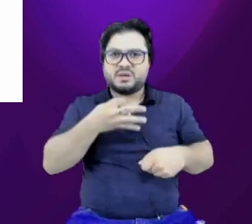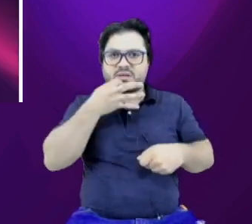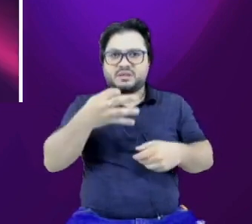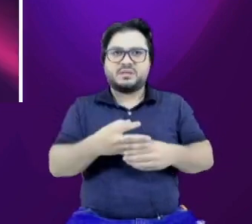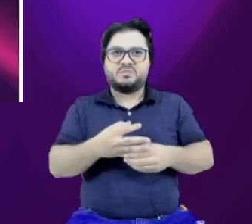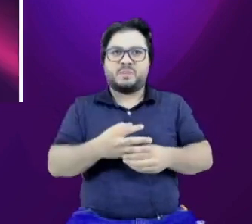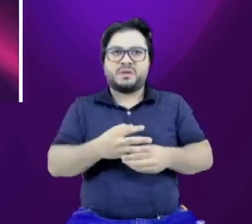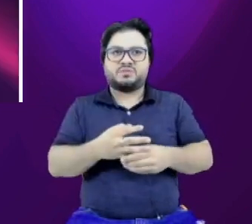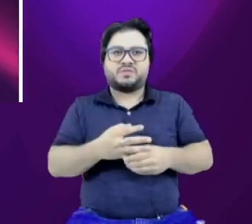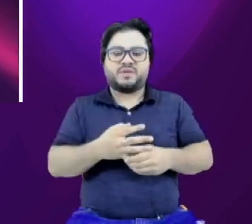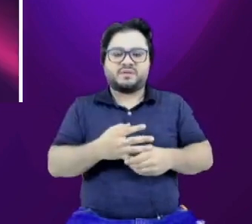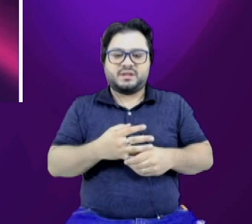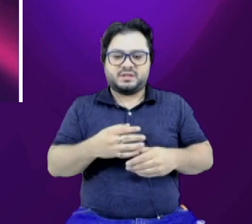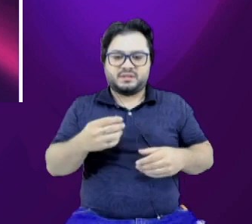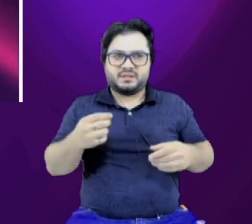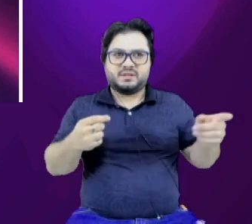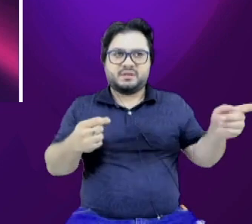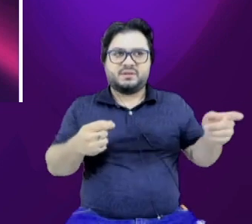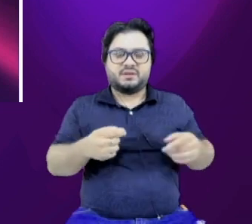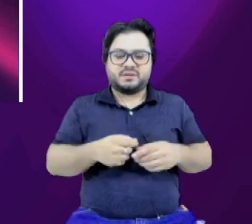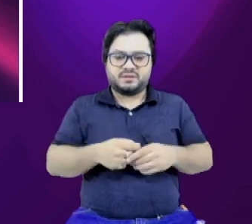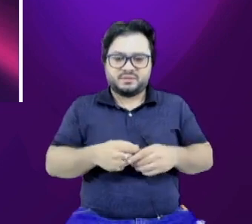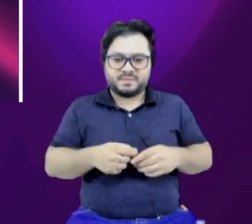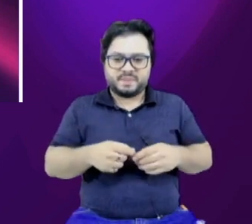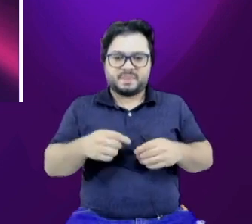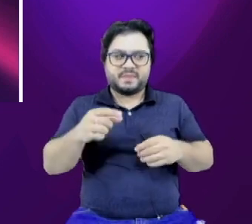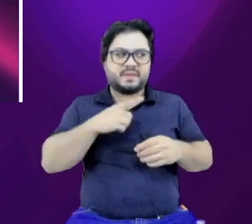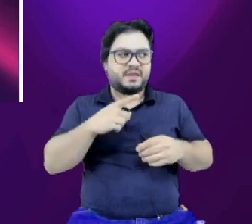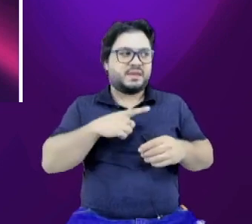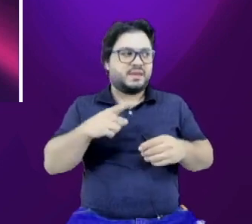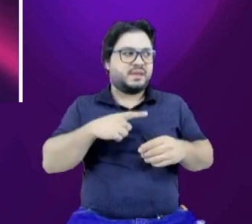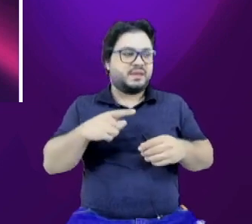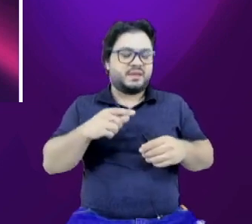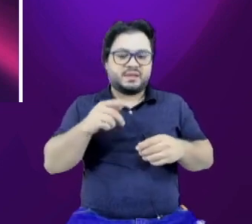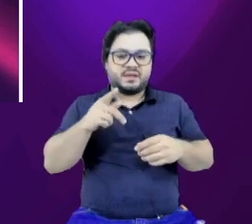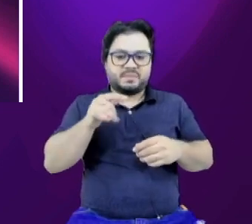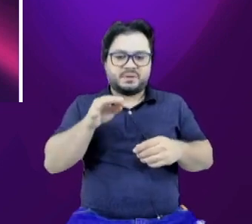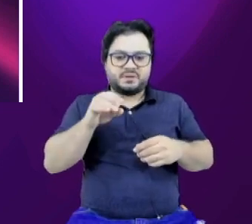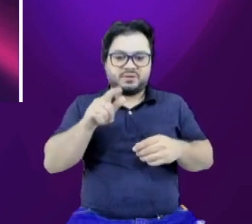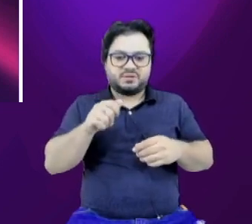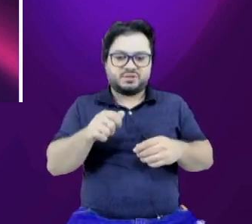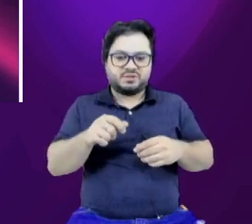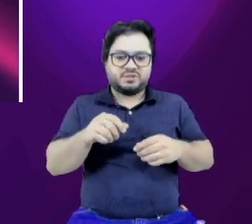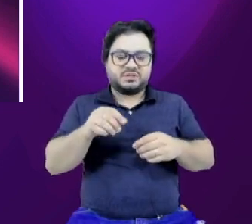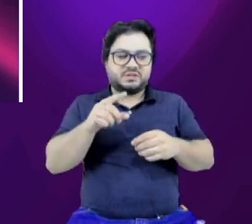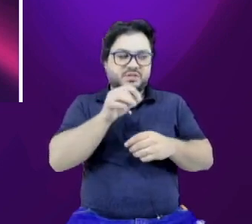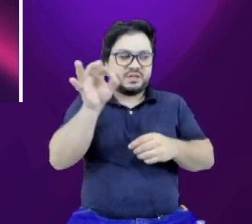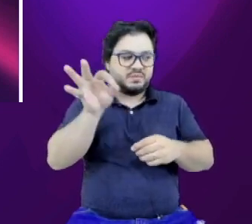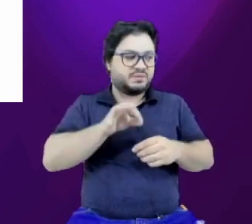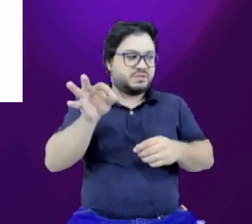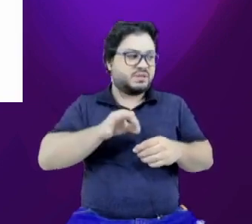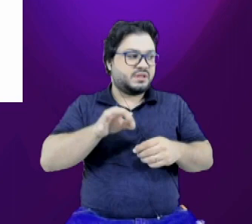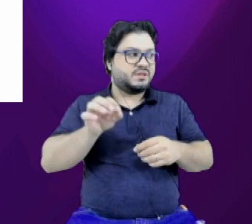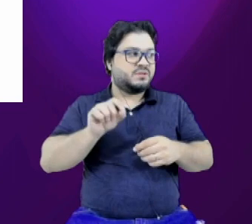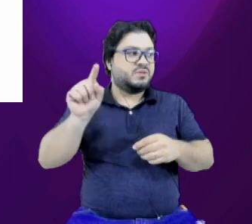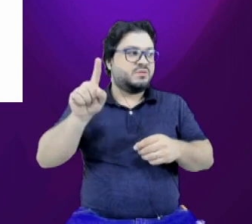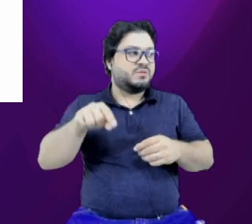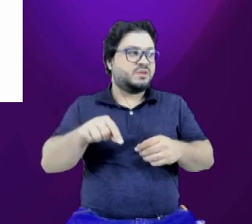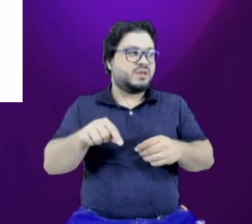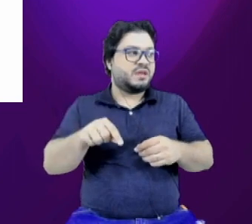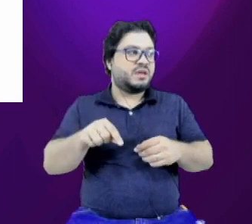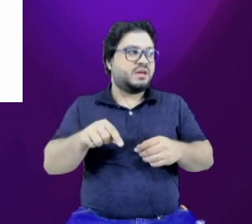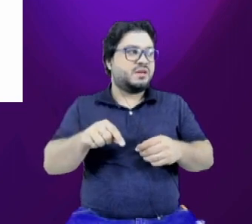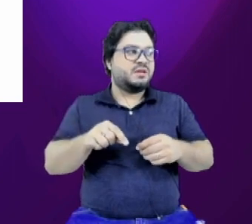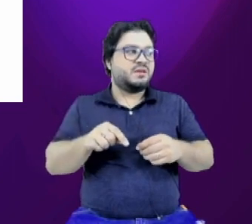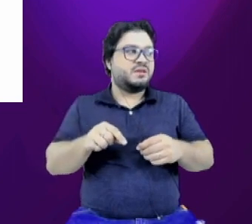E aí vem a patologia digital dentro deste laboratório 100% digital. E o que é a patologia digital?